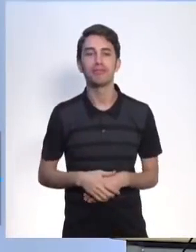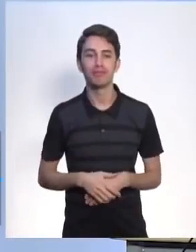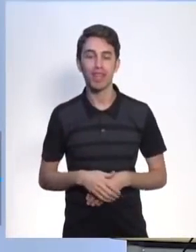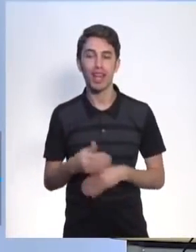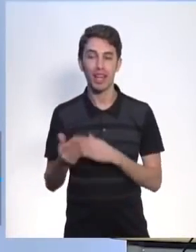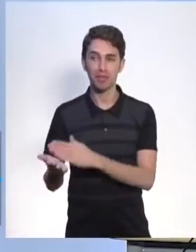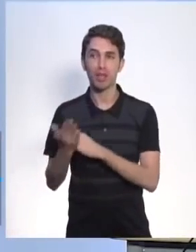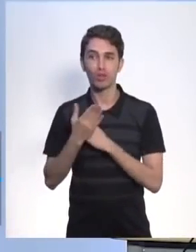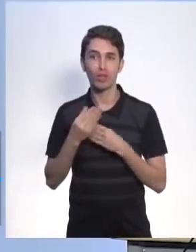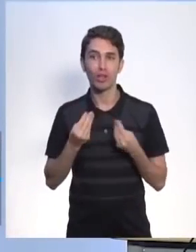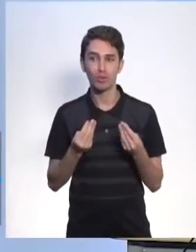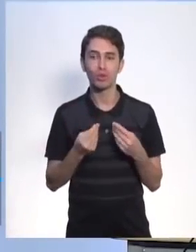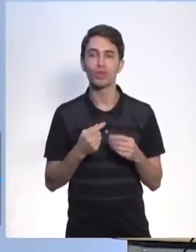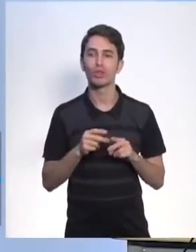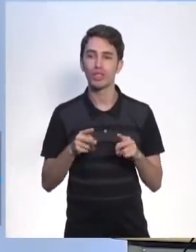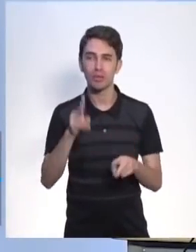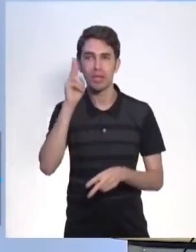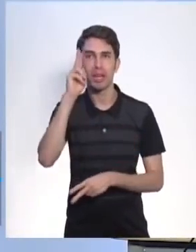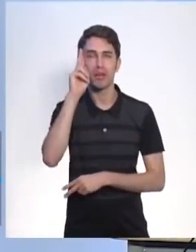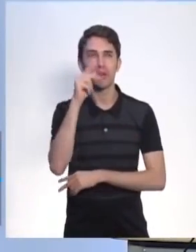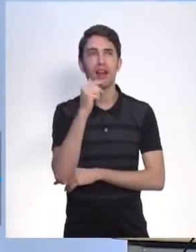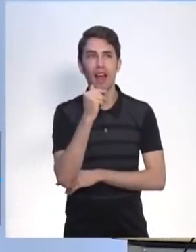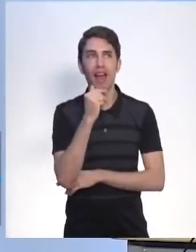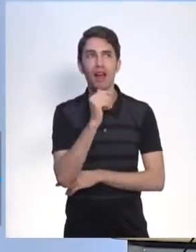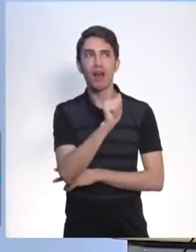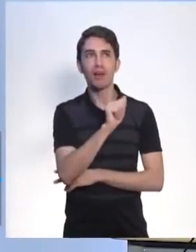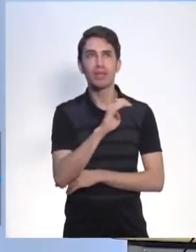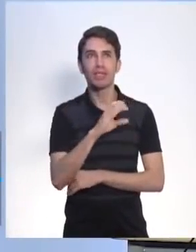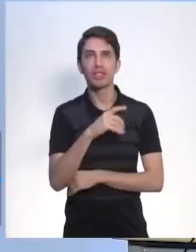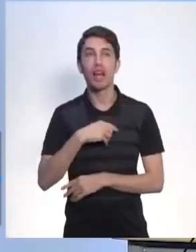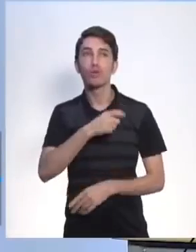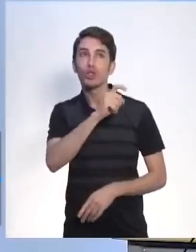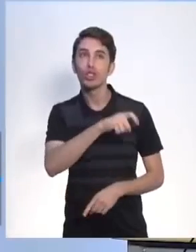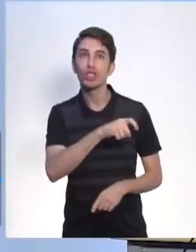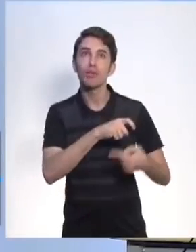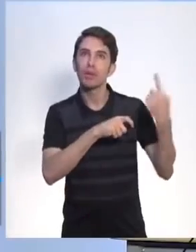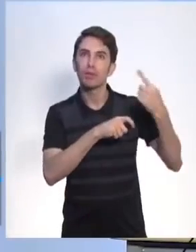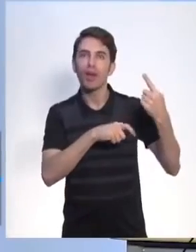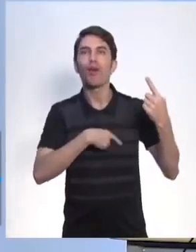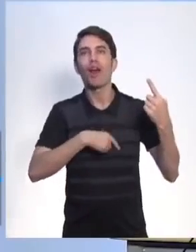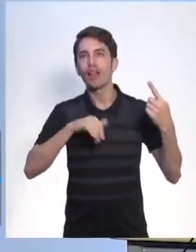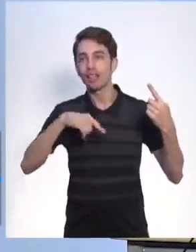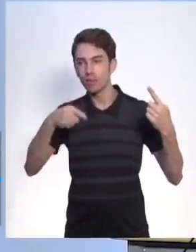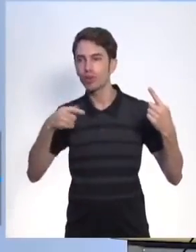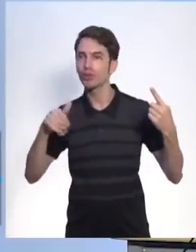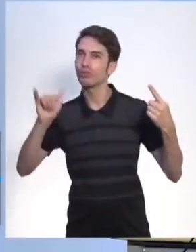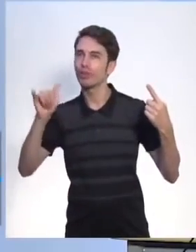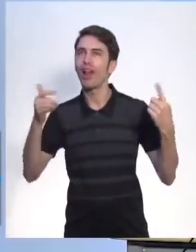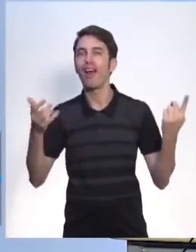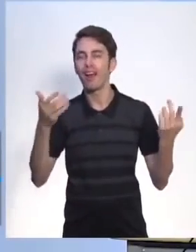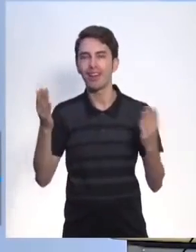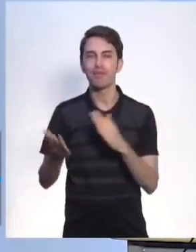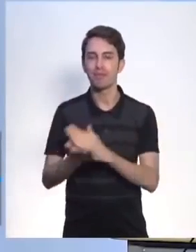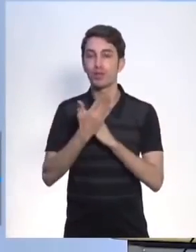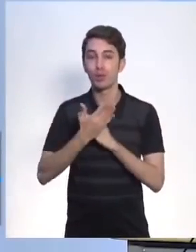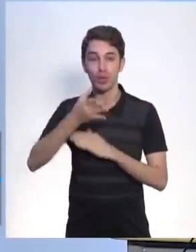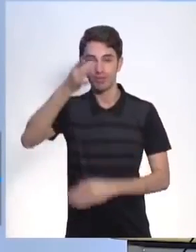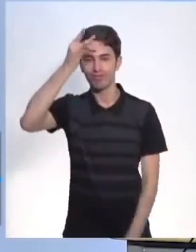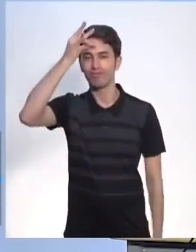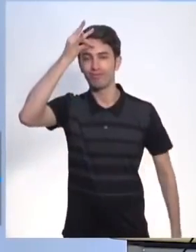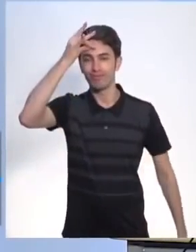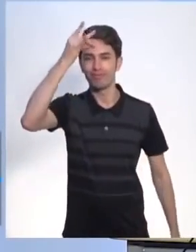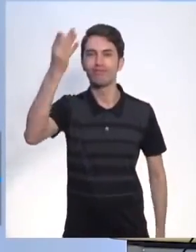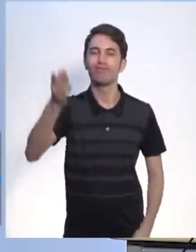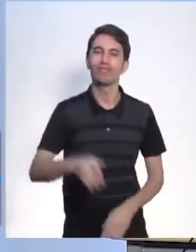ajuda muito, sempre me ajudou muito pensar. Boa, eu nunca tinha olhado por esse lado, então assim, X e Y, quem tem que aparecer primeiro na hora